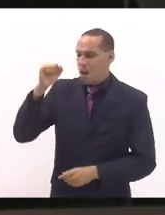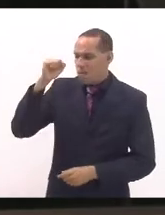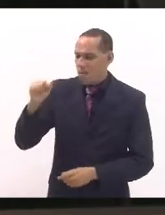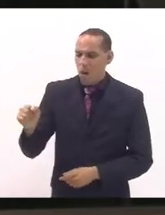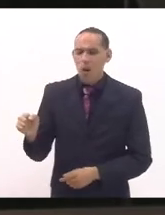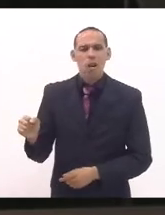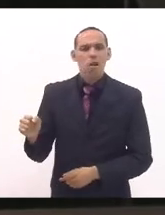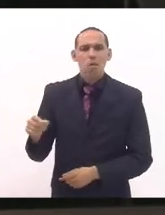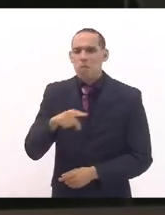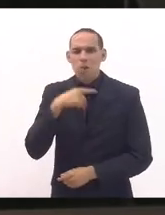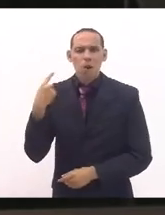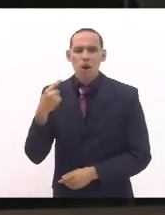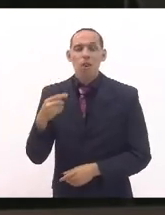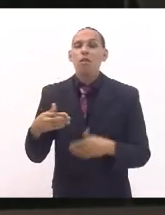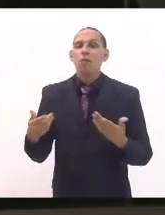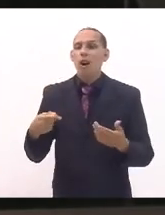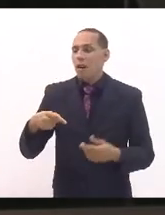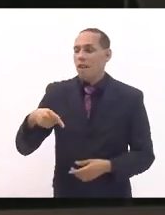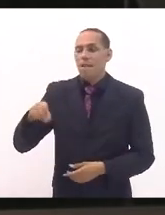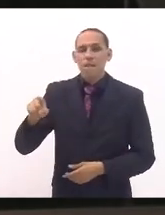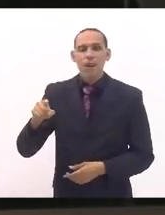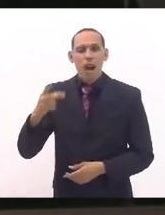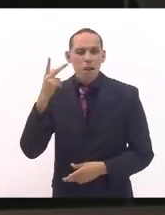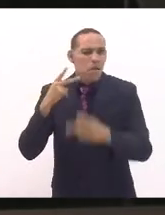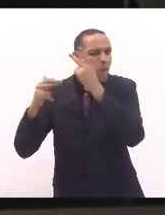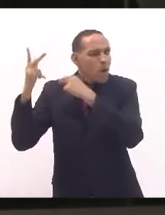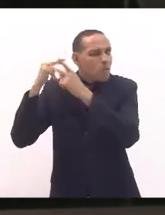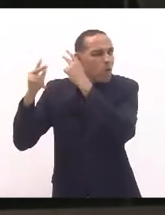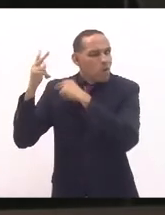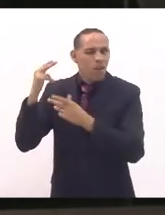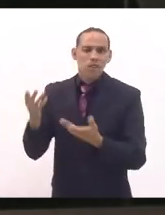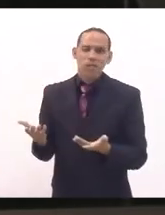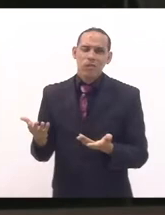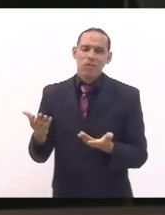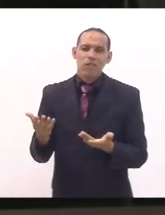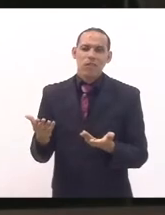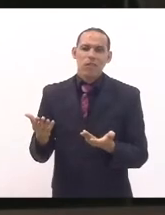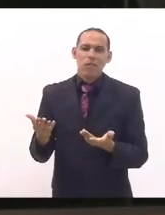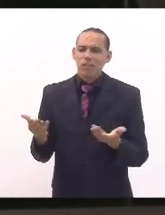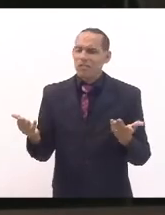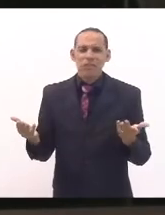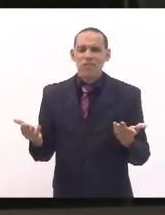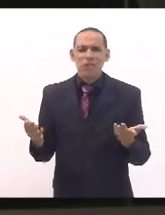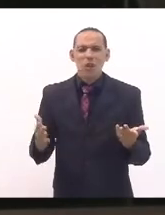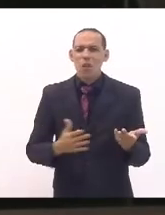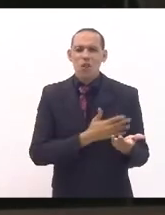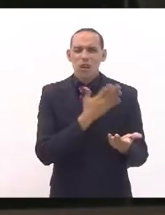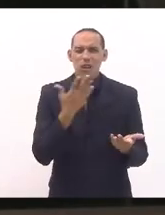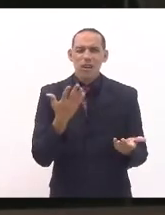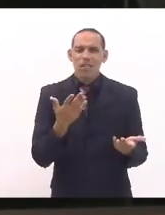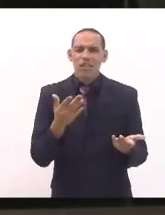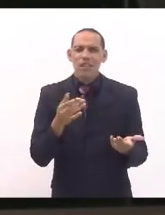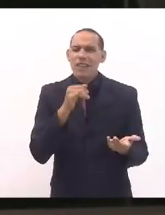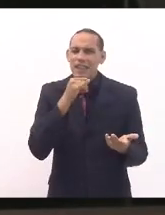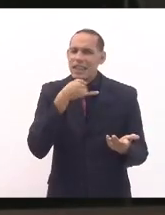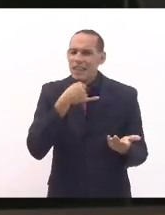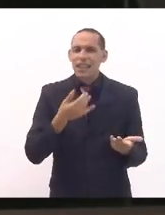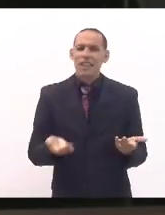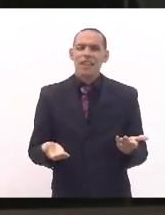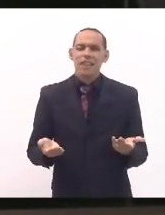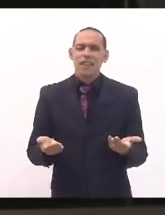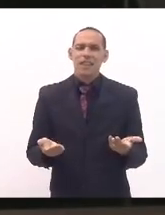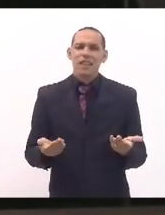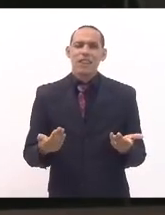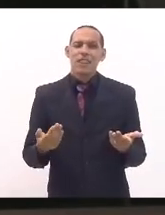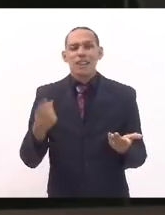sexta-feira, quando ia no barbeiro. Isso é escandaloso e é muito triste. É até